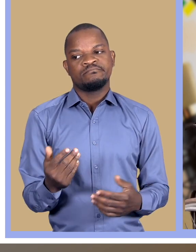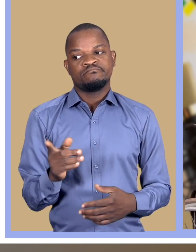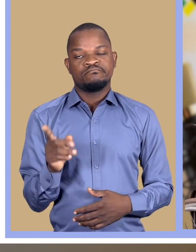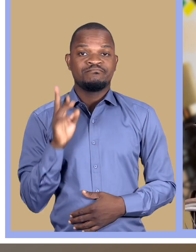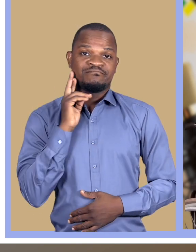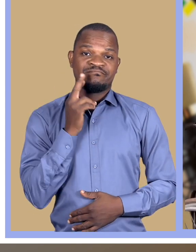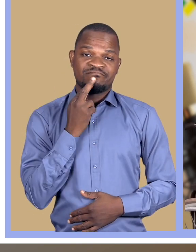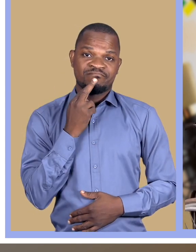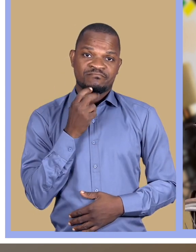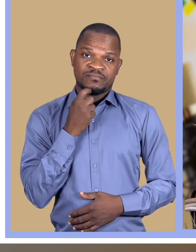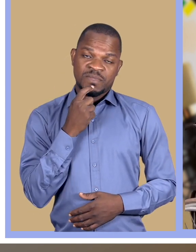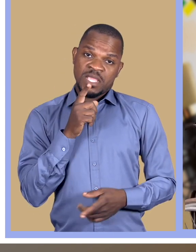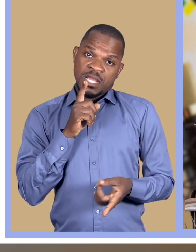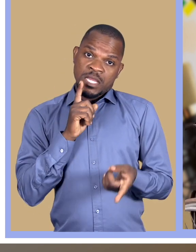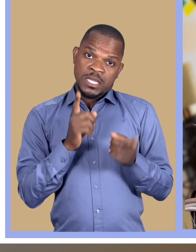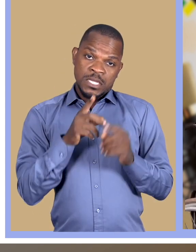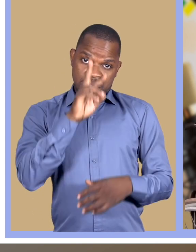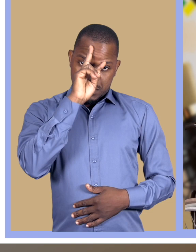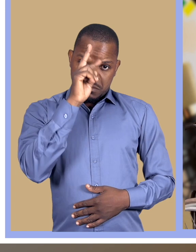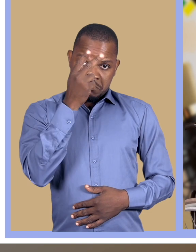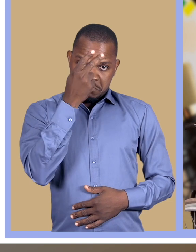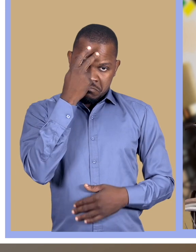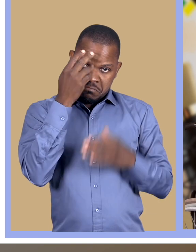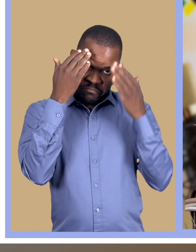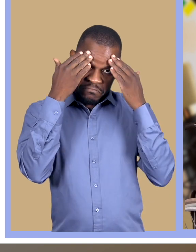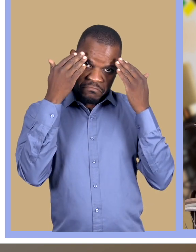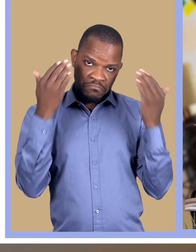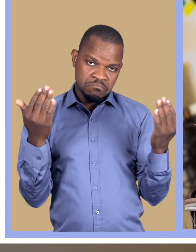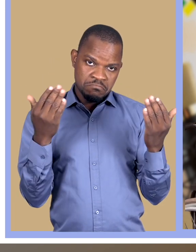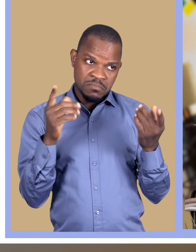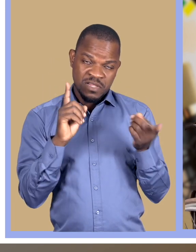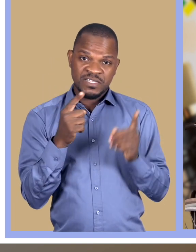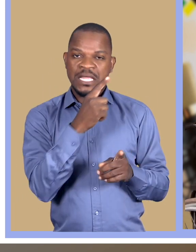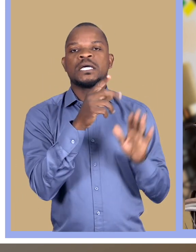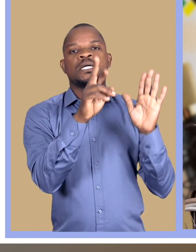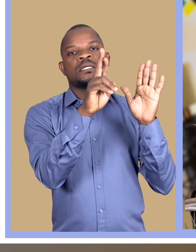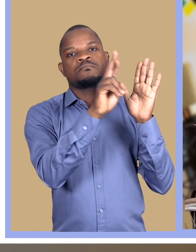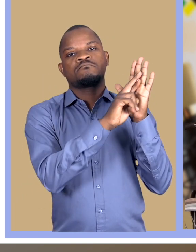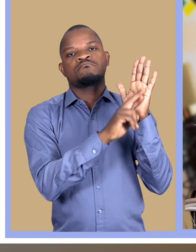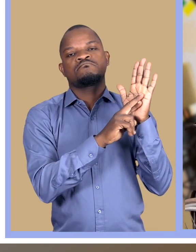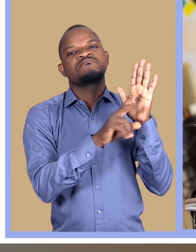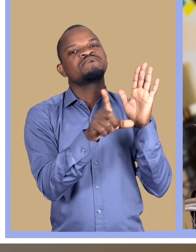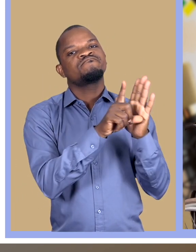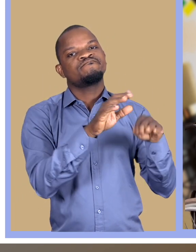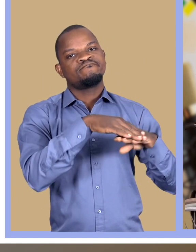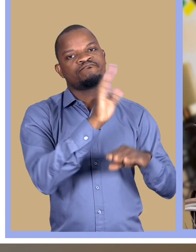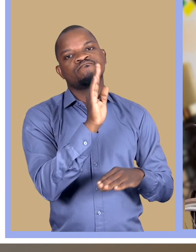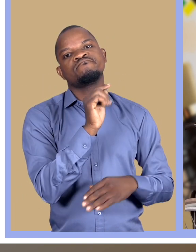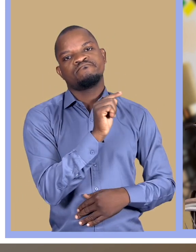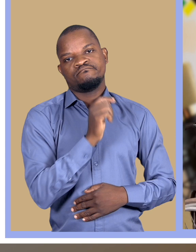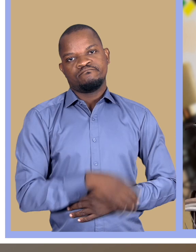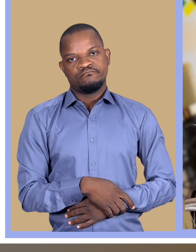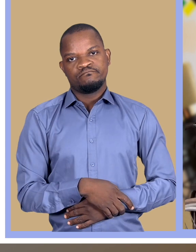de mentalidade. Aliás, se for uma mudança de mentalidade forçada, é o que nós costumamos chamar. Nós temos